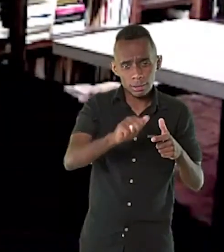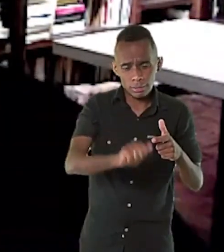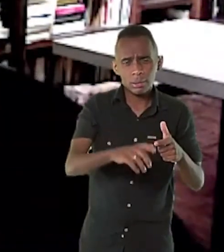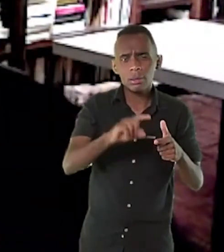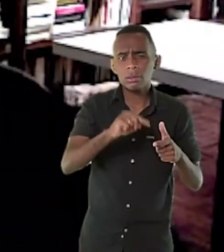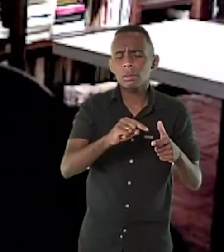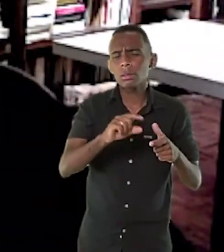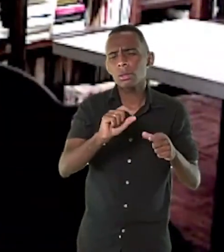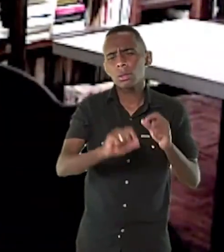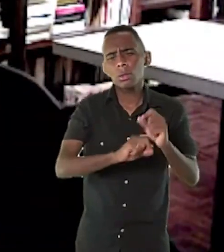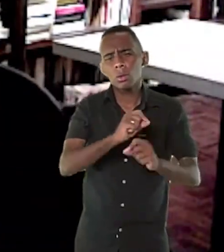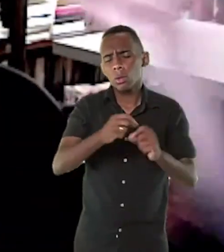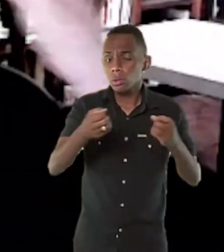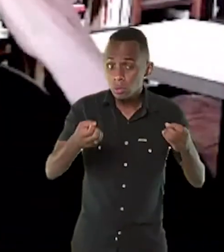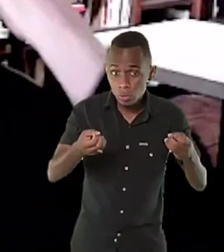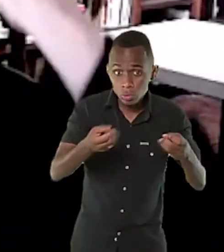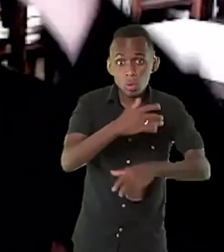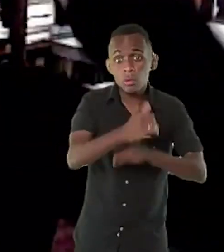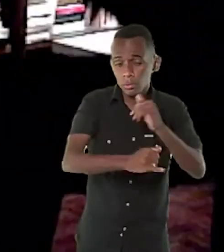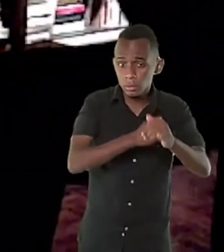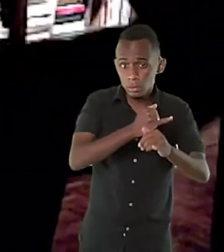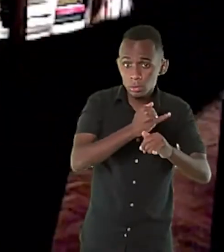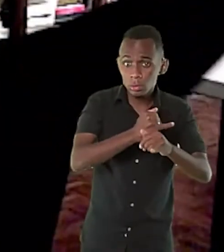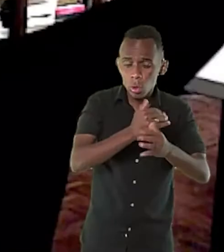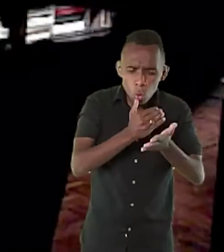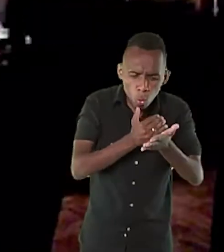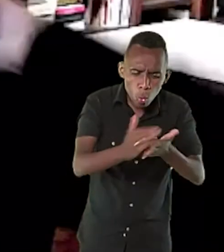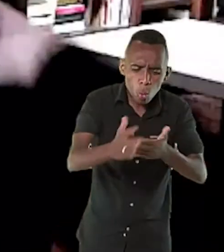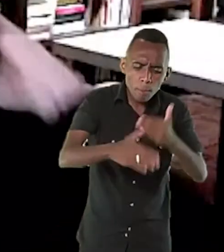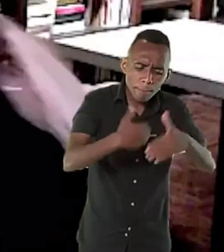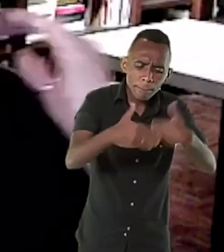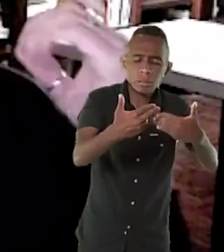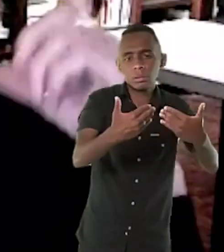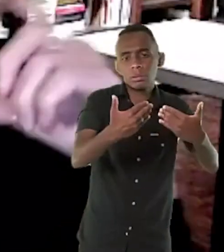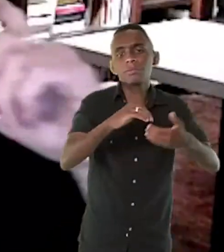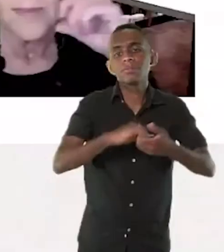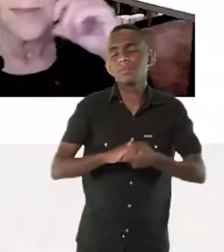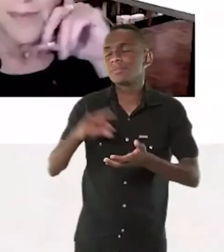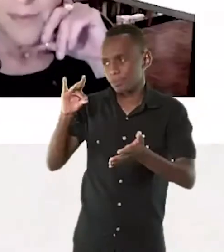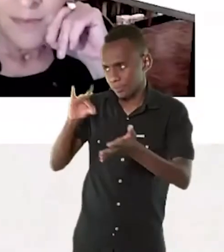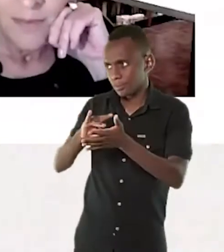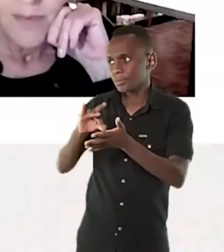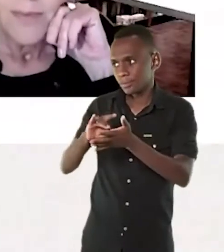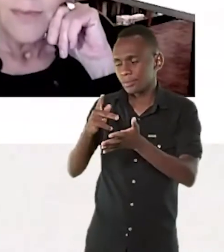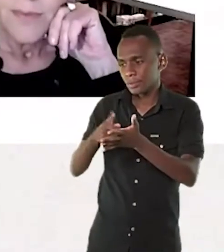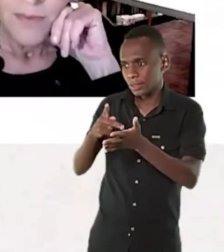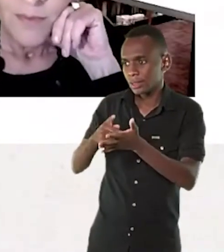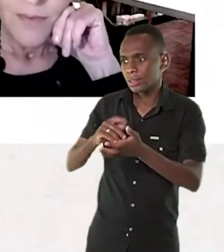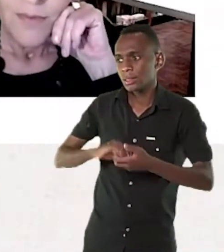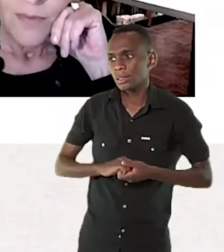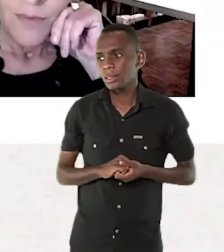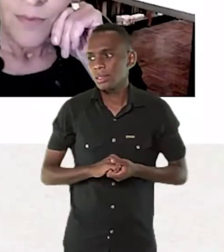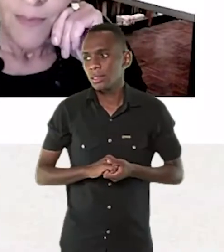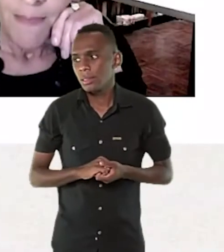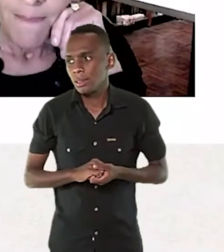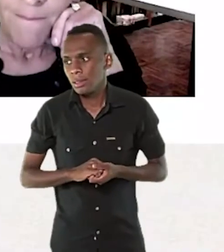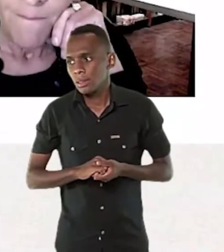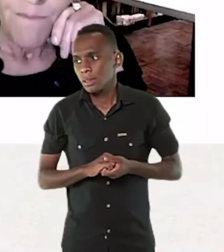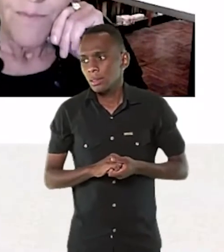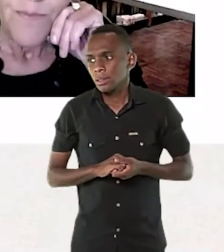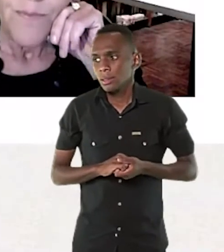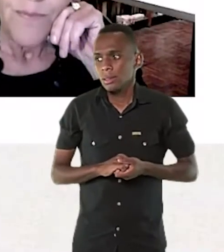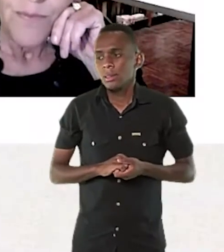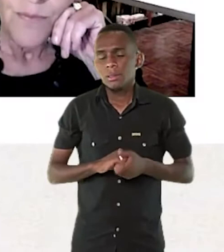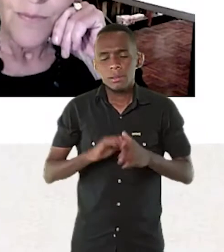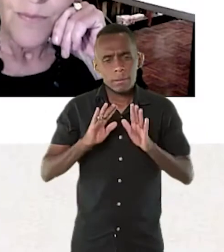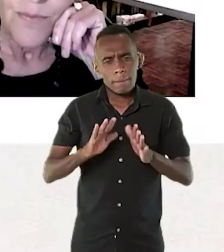a coisificação de um início de um processo. Exatamente, exatamente. Agora que aí já no campo das